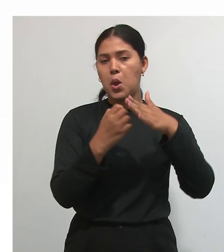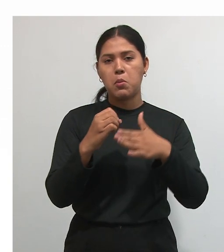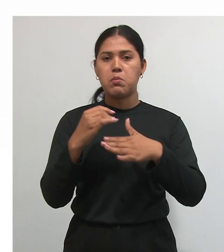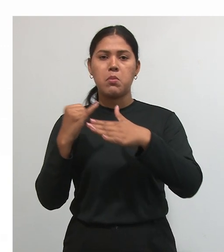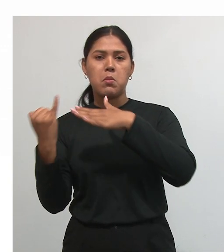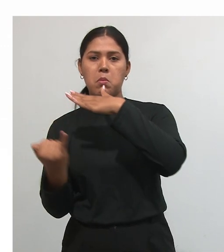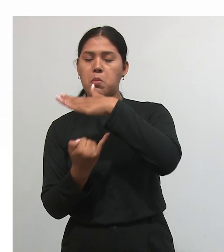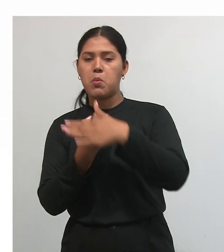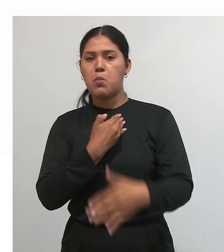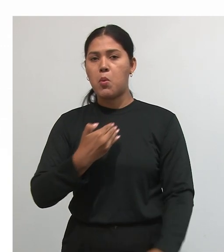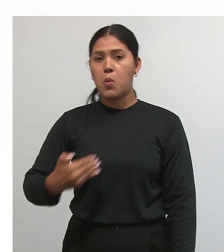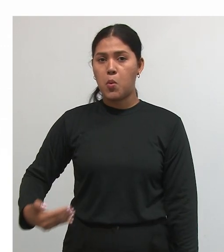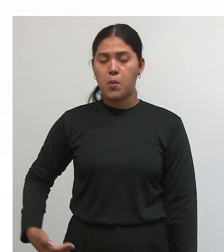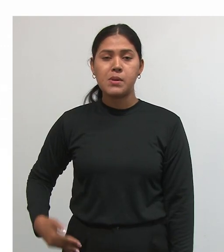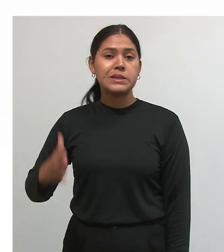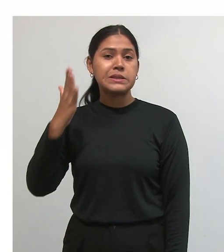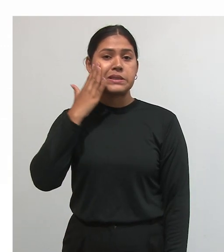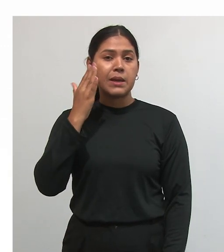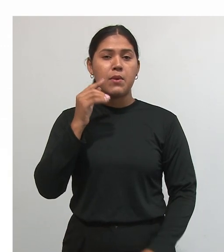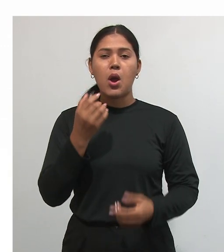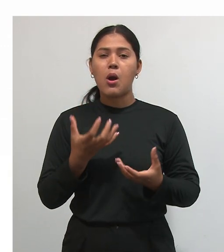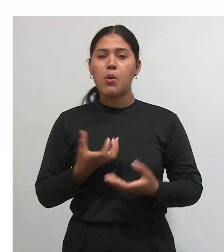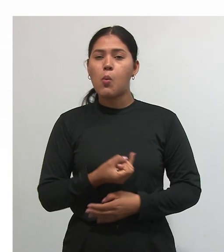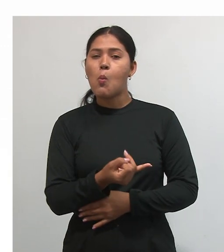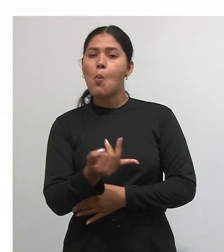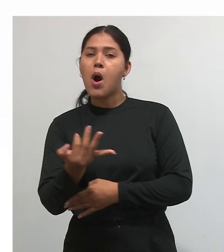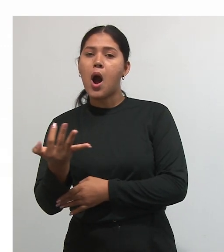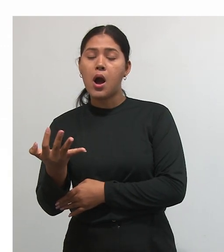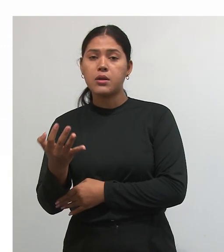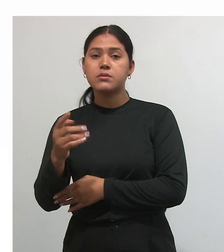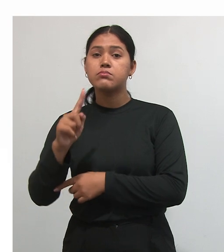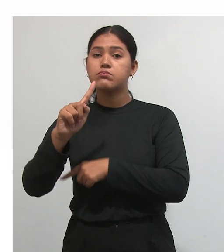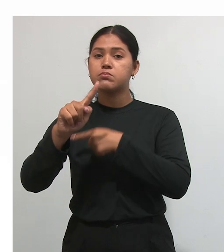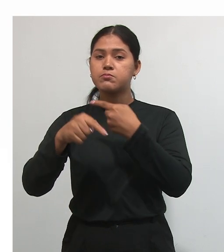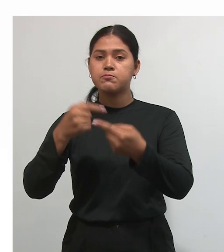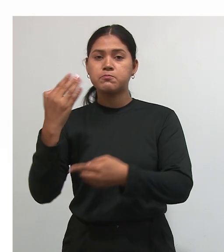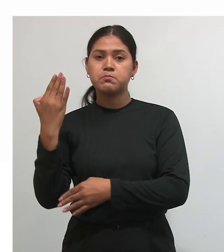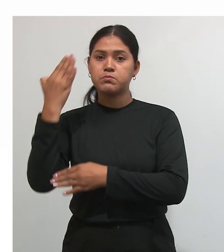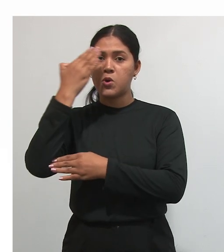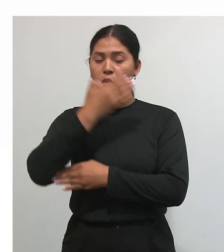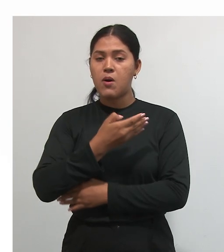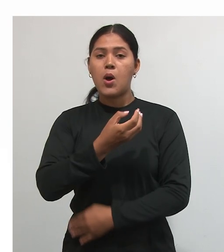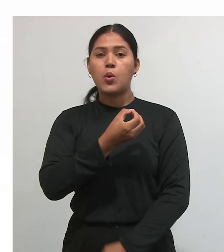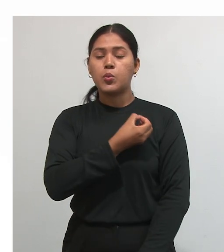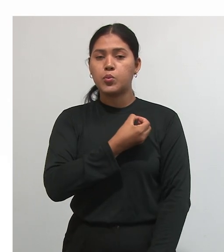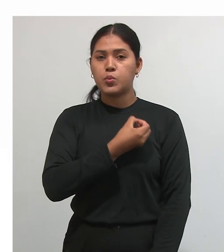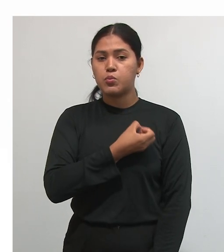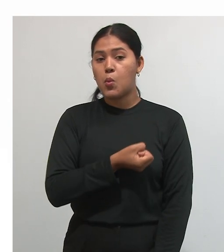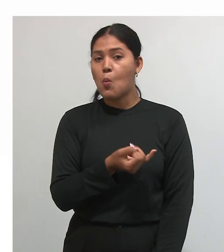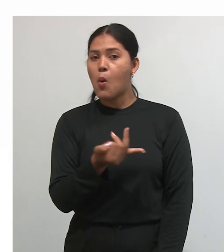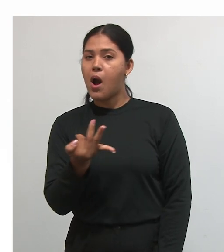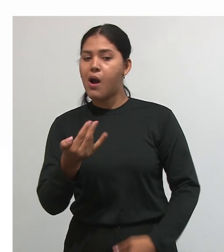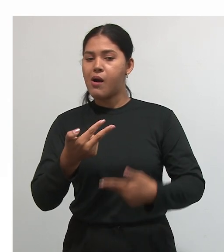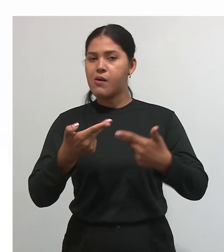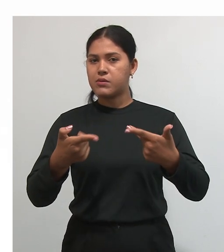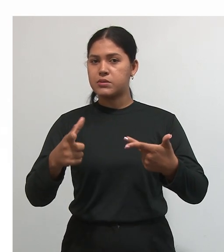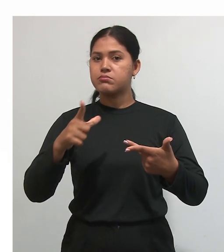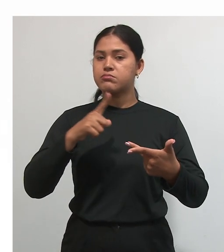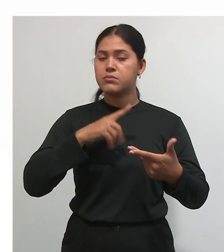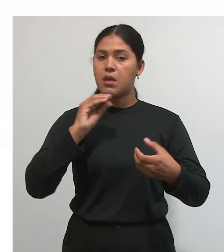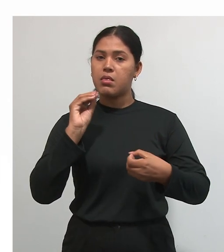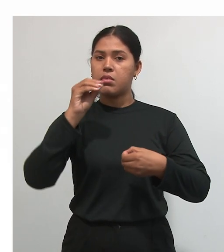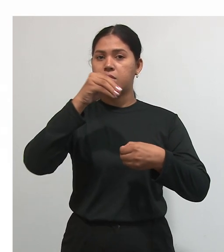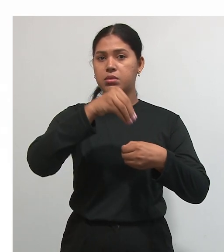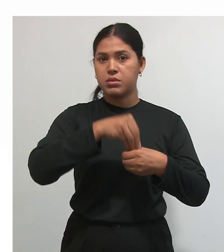objetivo realizar a contagem física e comprovar o saldo de bens móveis e imóveis e do estoque